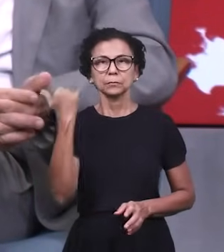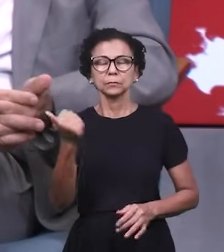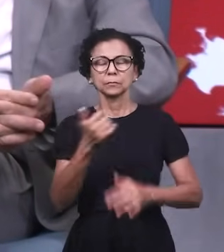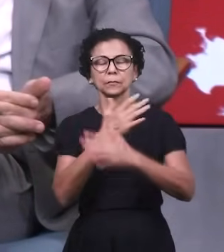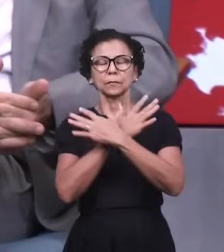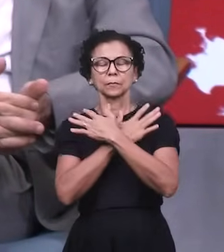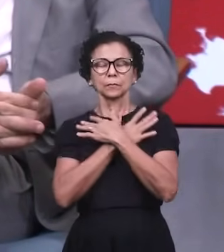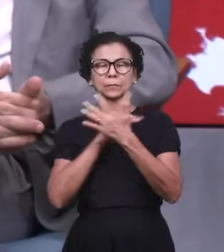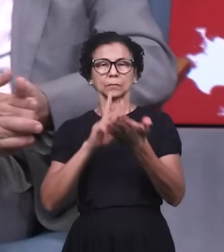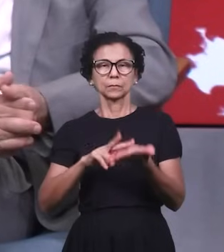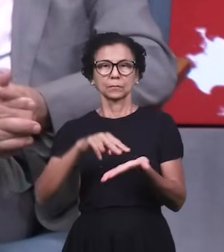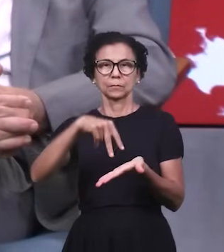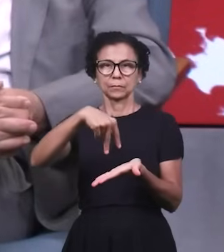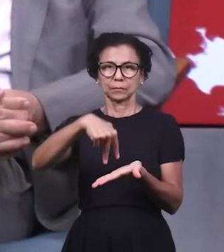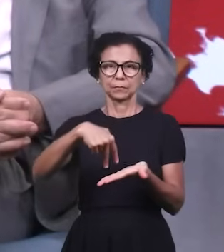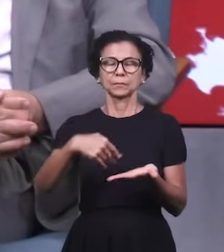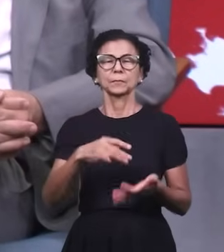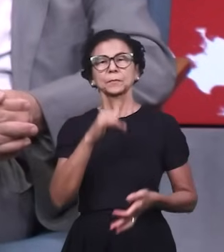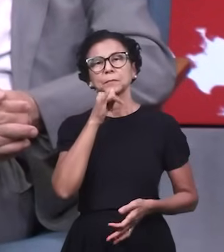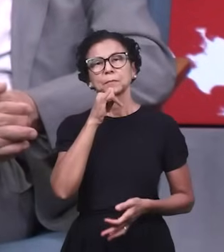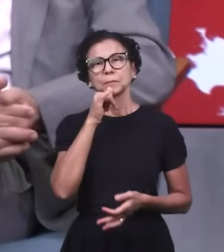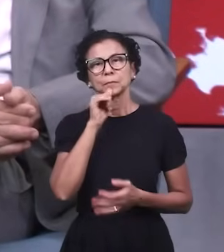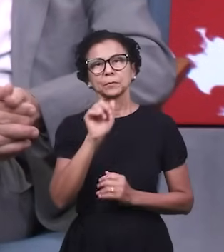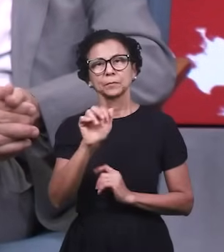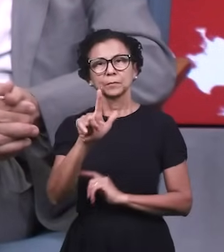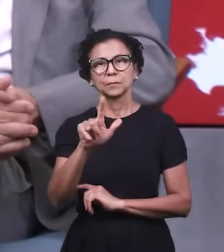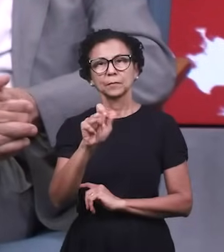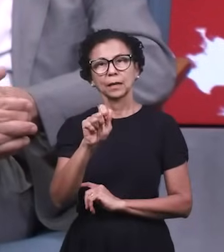A ressurreição de Lázaro.